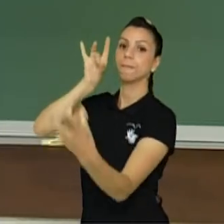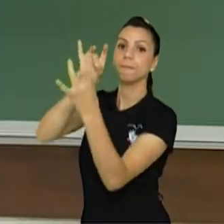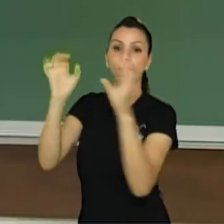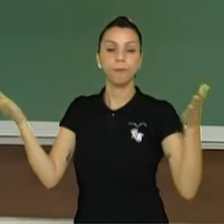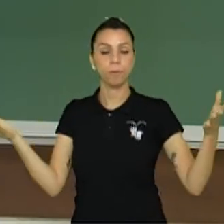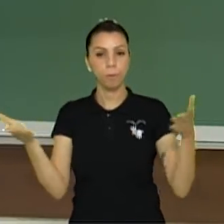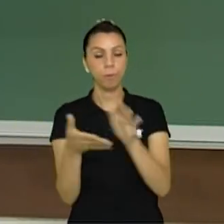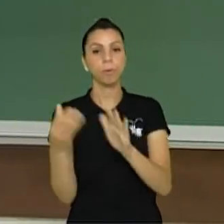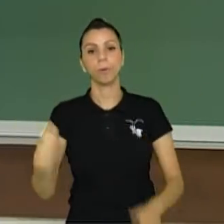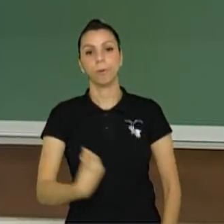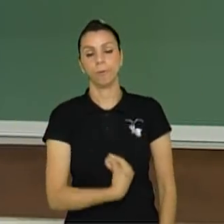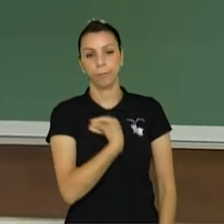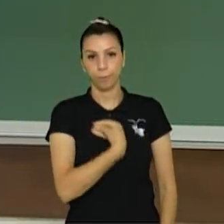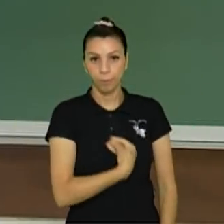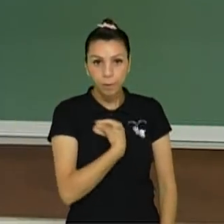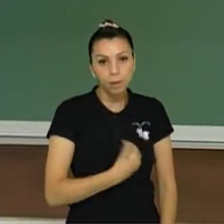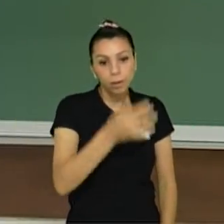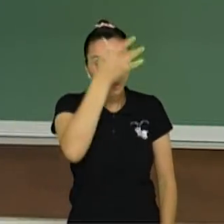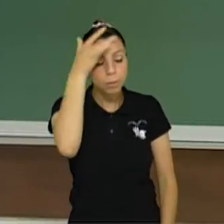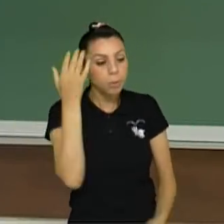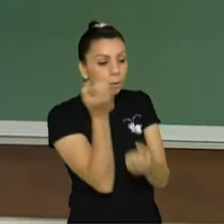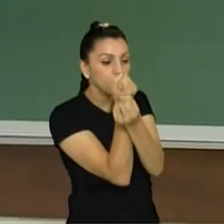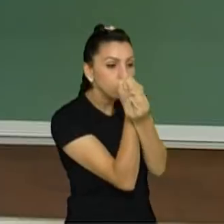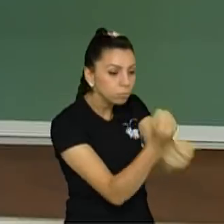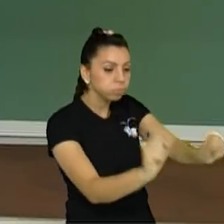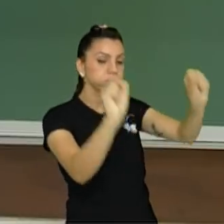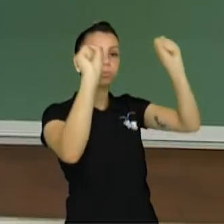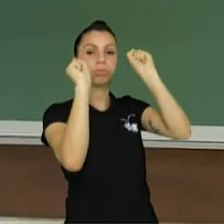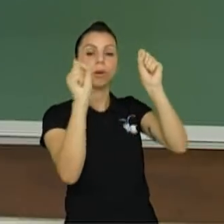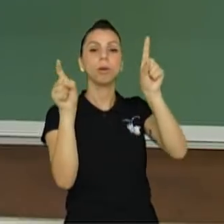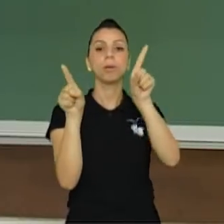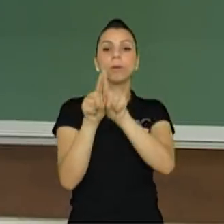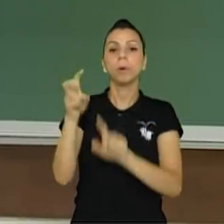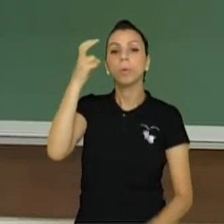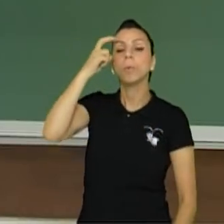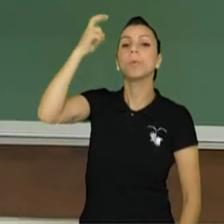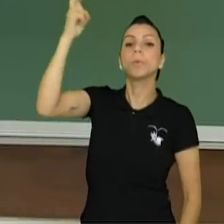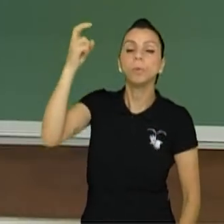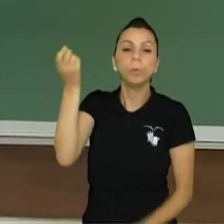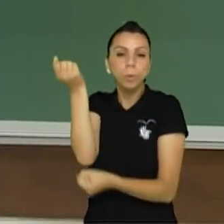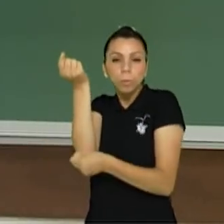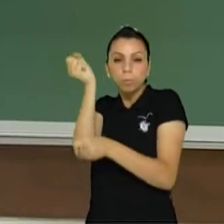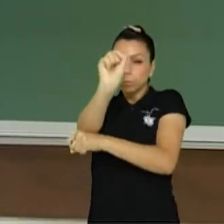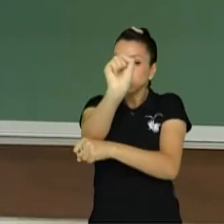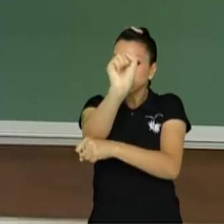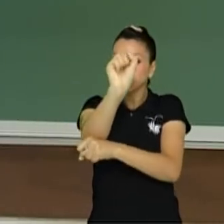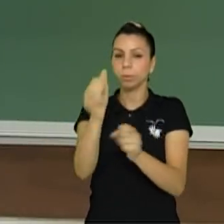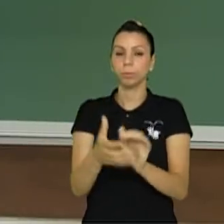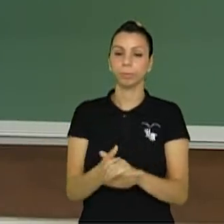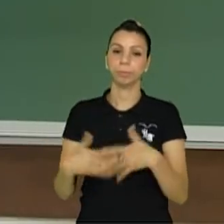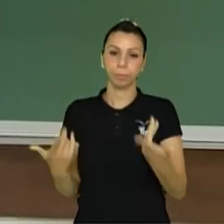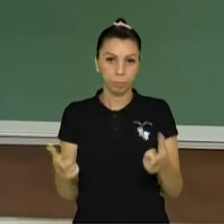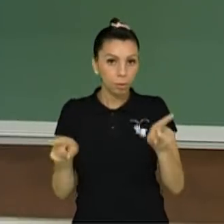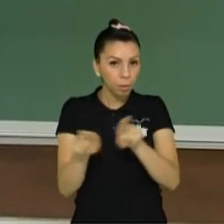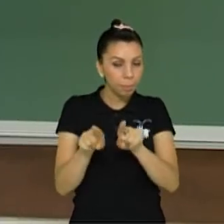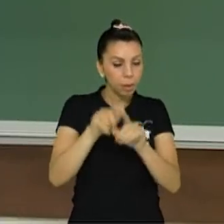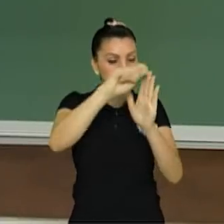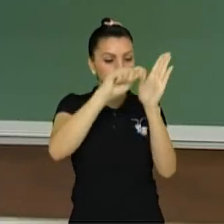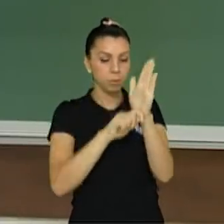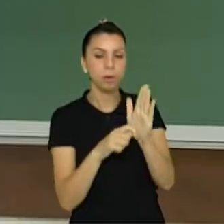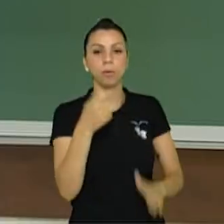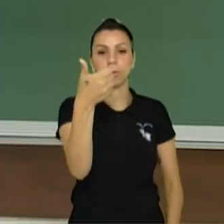a vida dos recém-libertos, cultura e resistência. Vamos falar um pouquinho ainda sobre o século